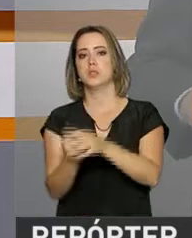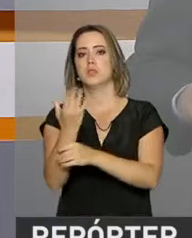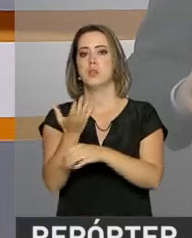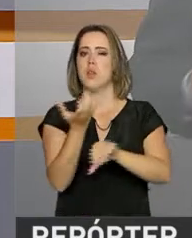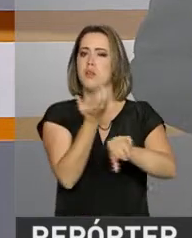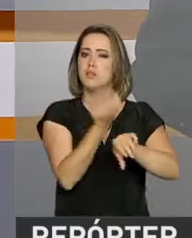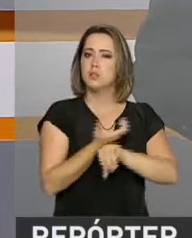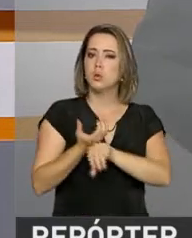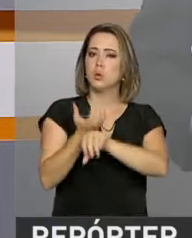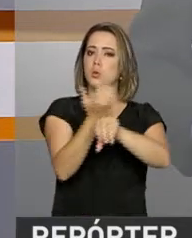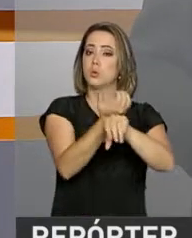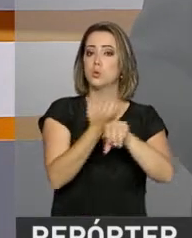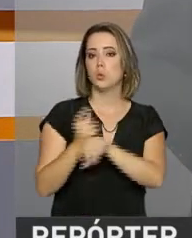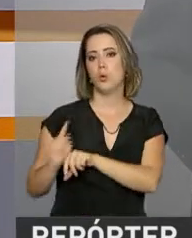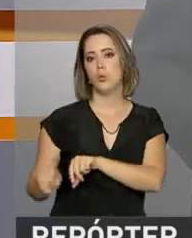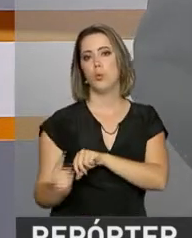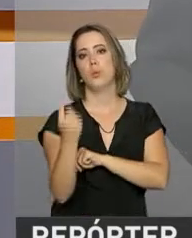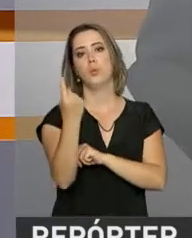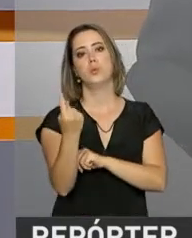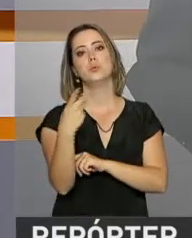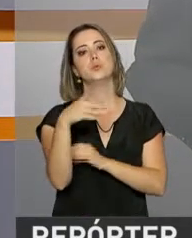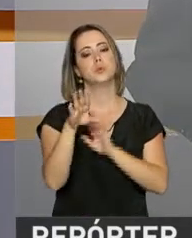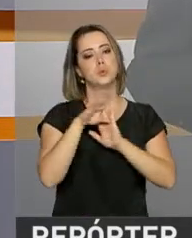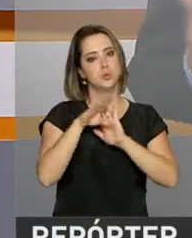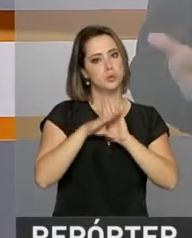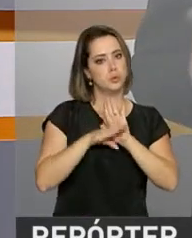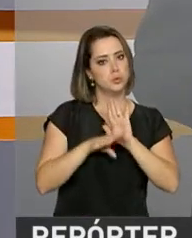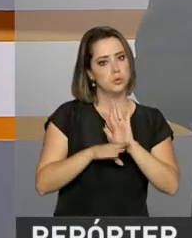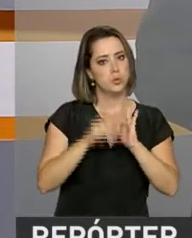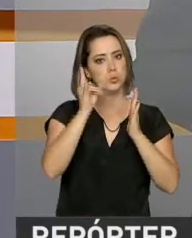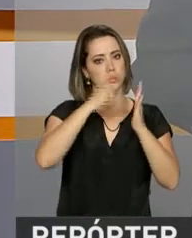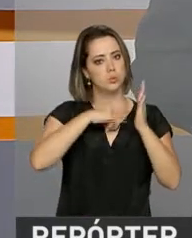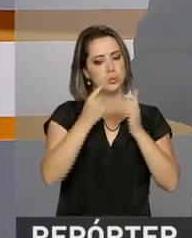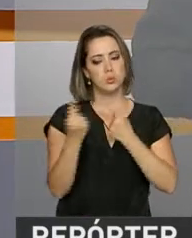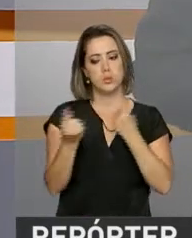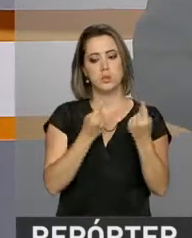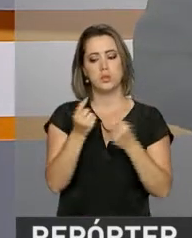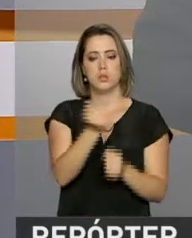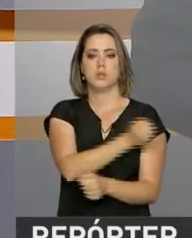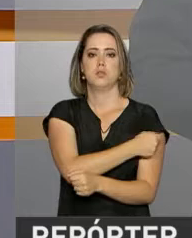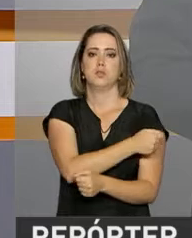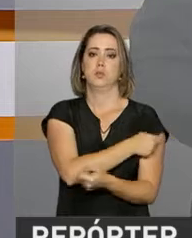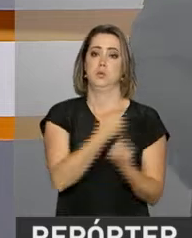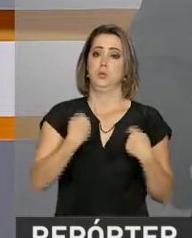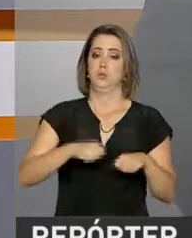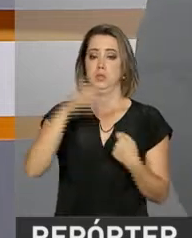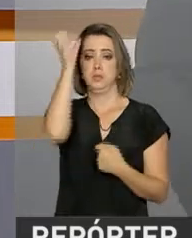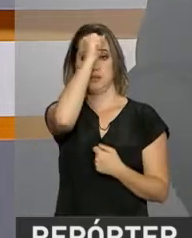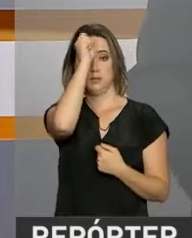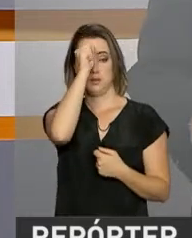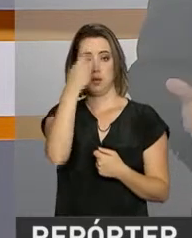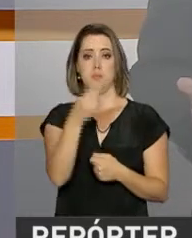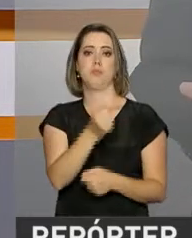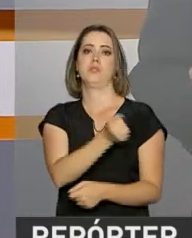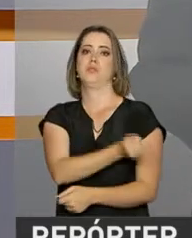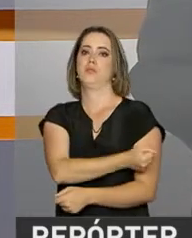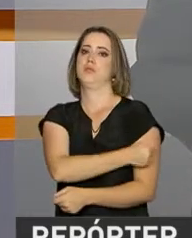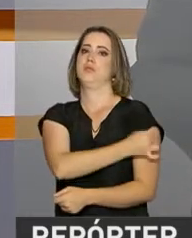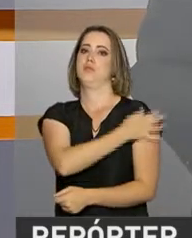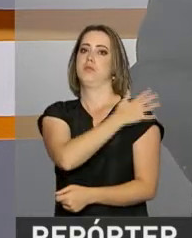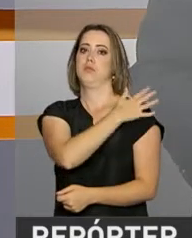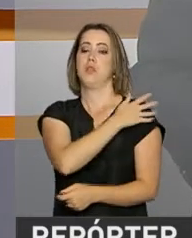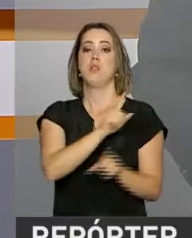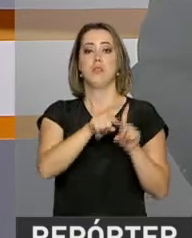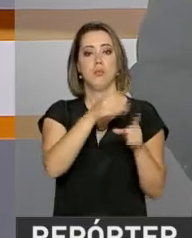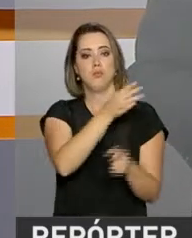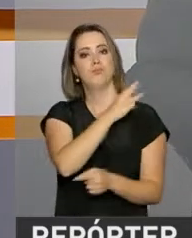Nacional Comum dos Currículos, um documento que vai estabelecer o que cada aluno vai aprender em cada ano escolar. O governo quer começar a